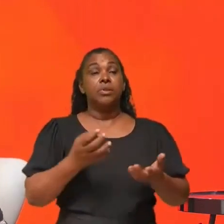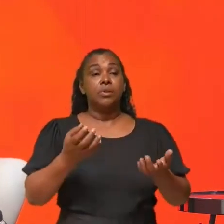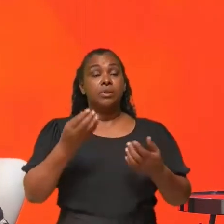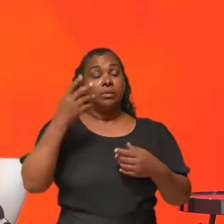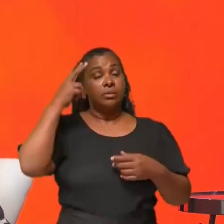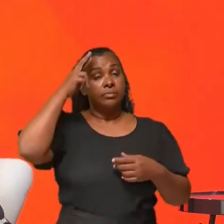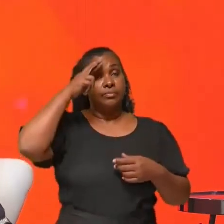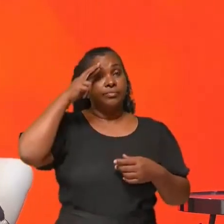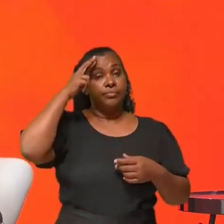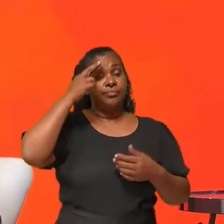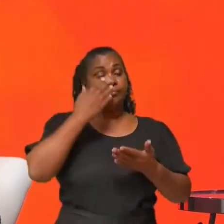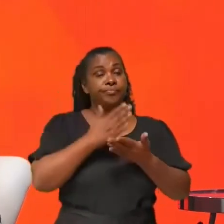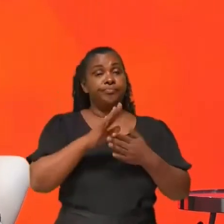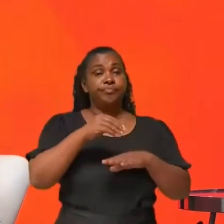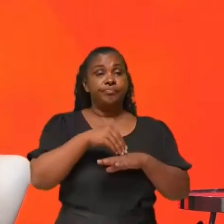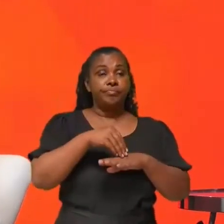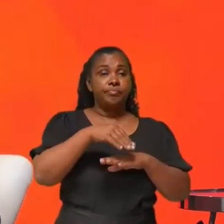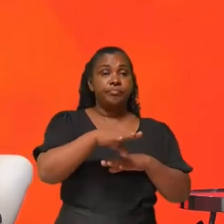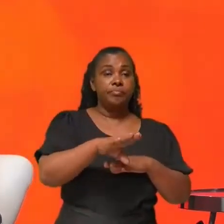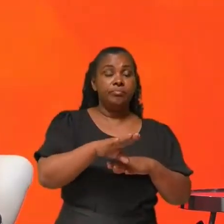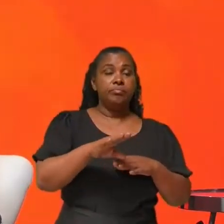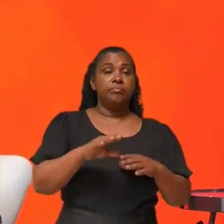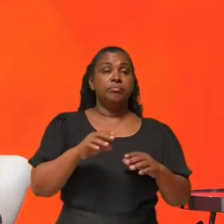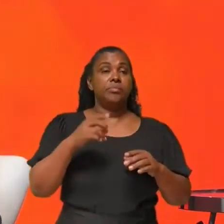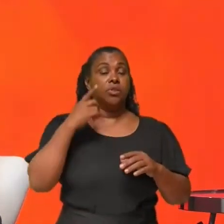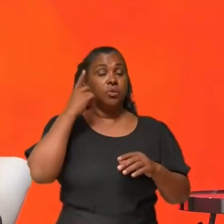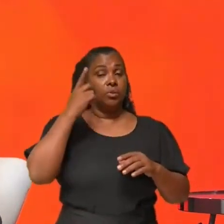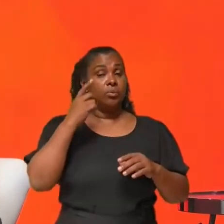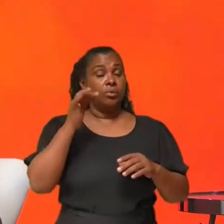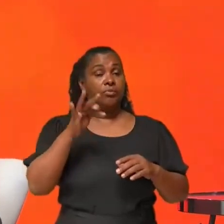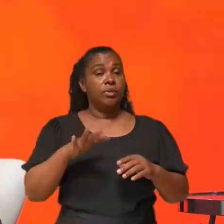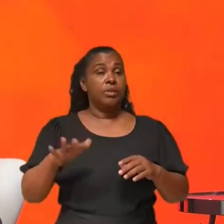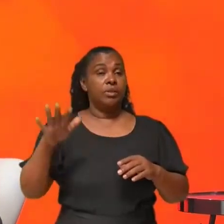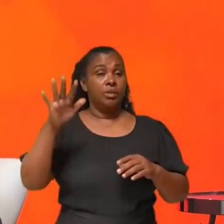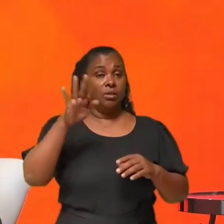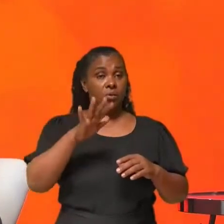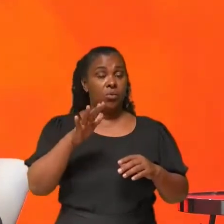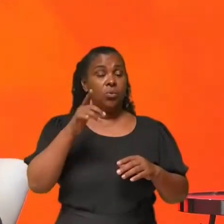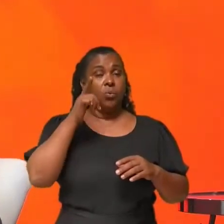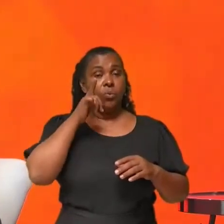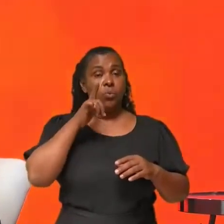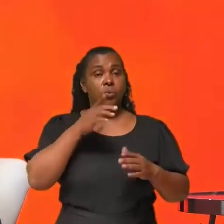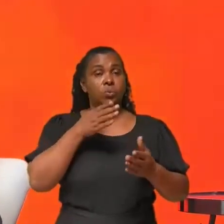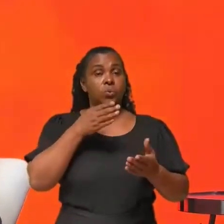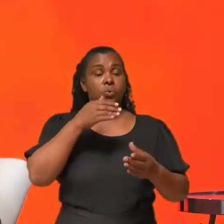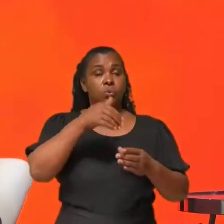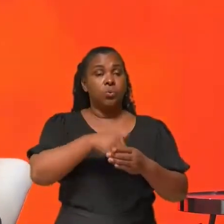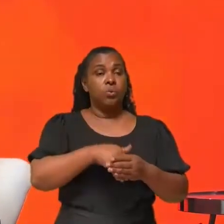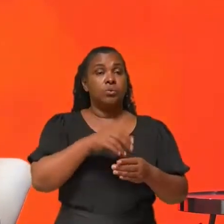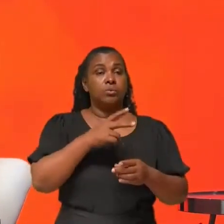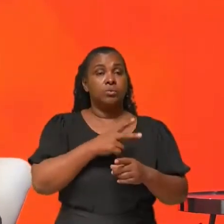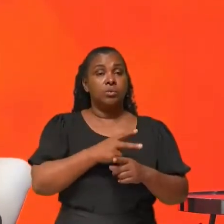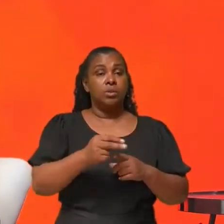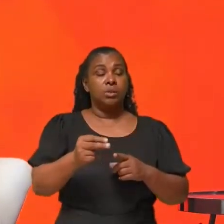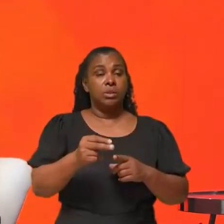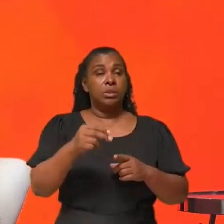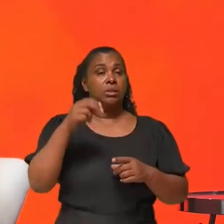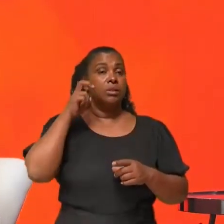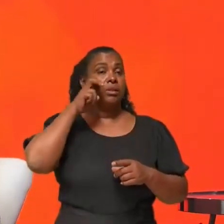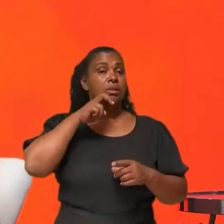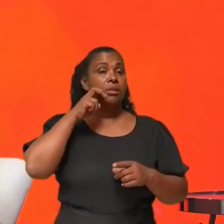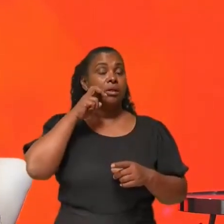apresentou, sou deputada federal, fui candidata a prefeita em Natal nesse ano. E acho que sou a única que não é